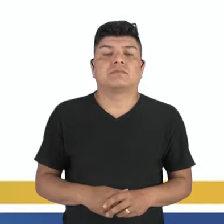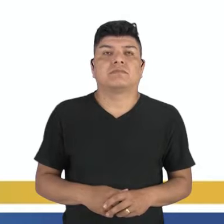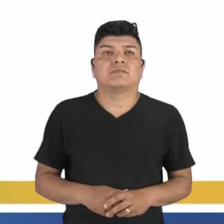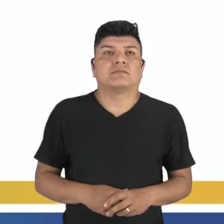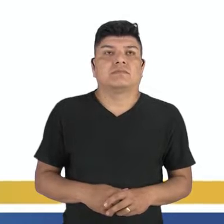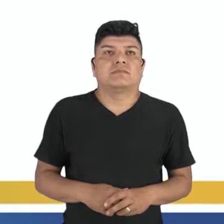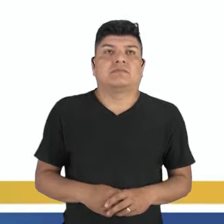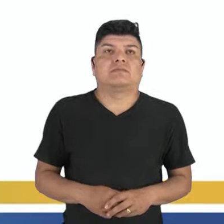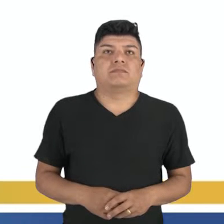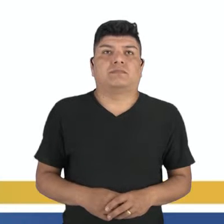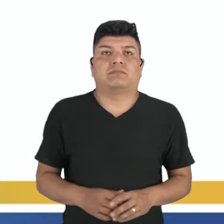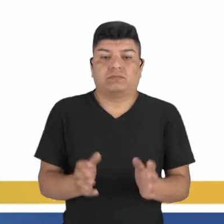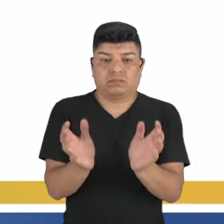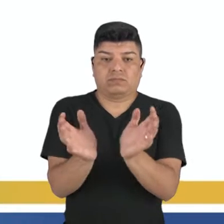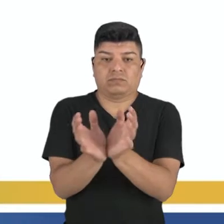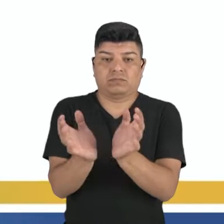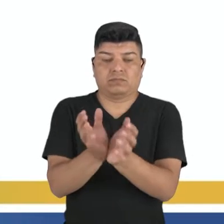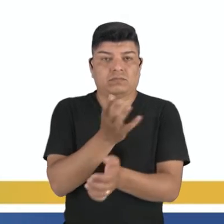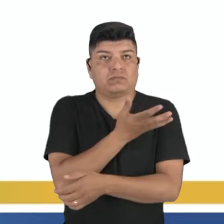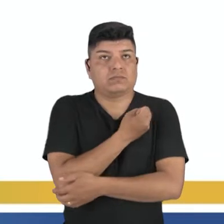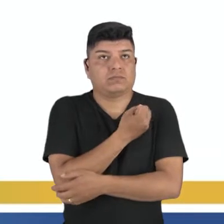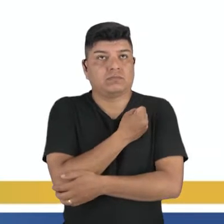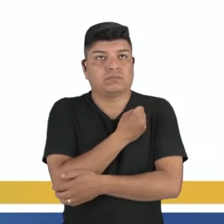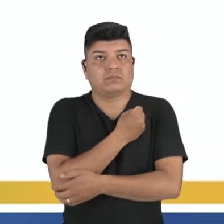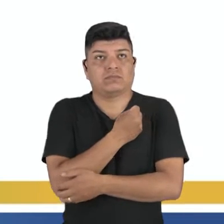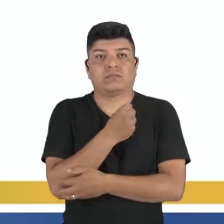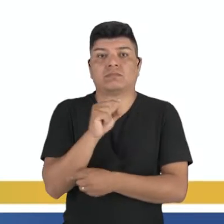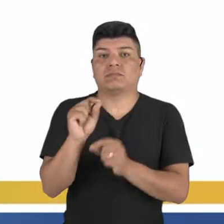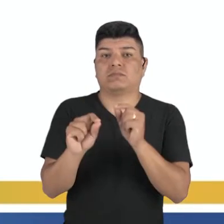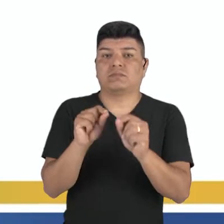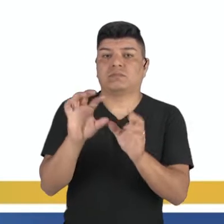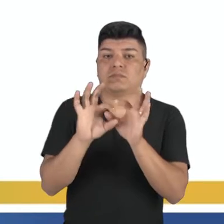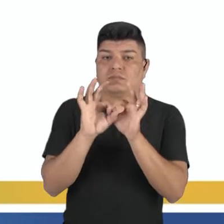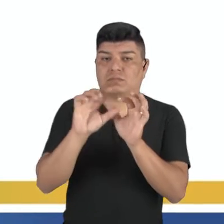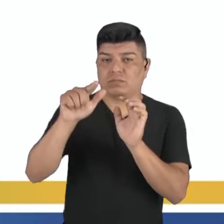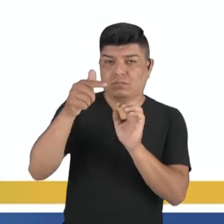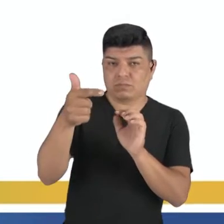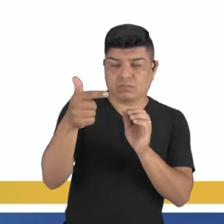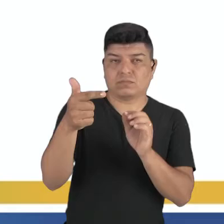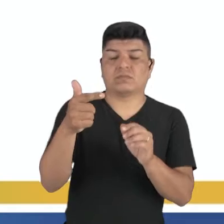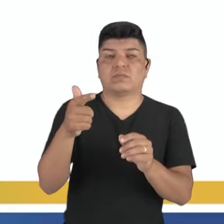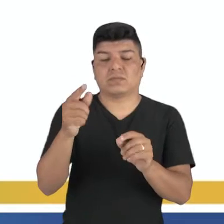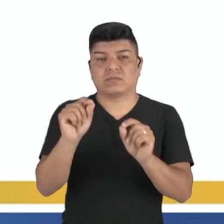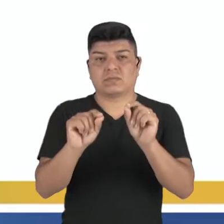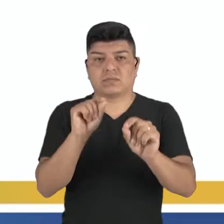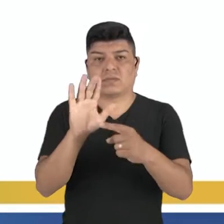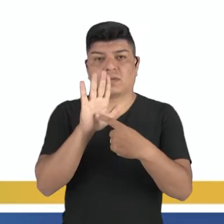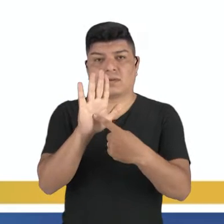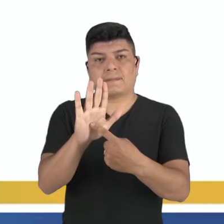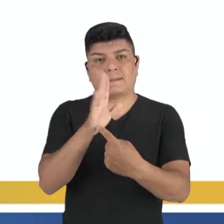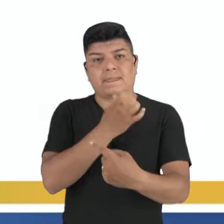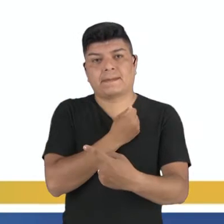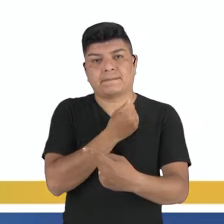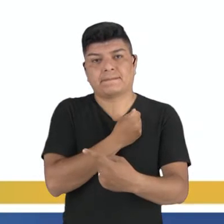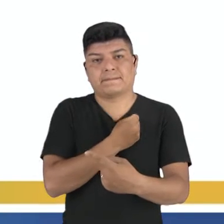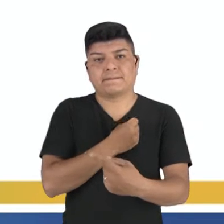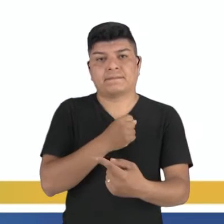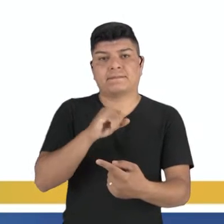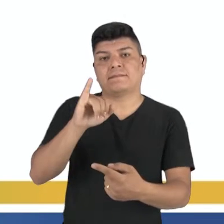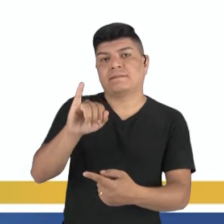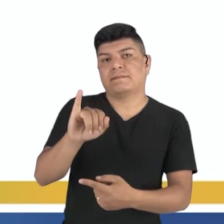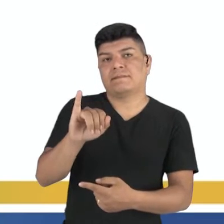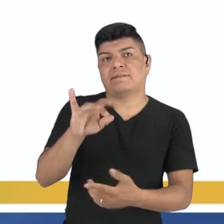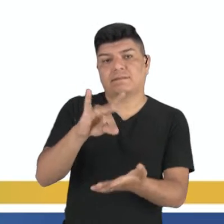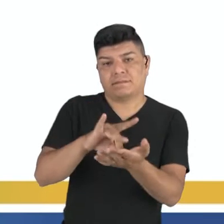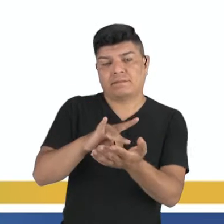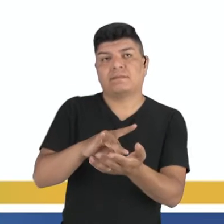Bom, os conjuntos numéricos, eles relacionam-se uns com os outros, e em referência aos números reais nós podemos fazer